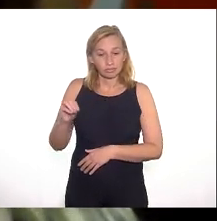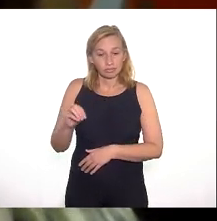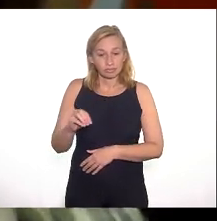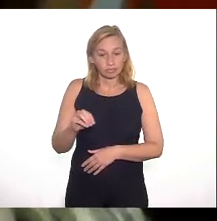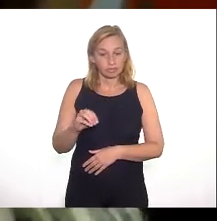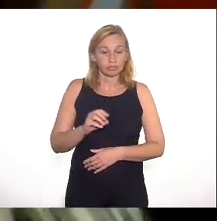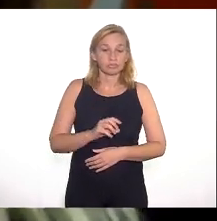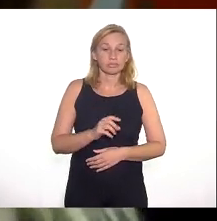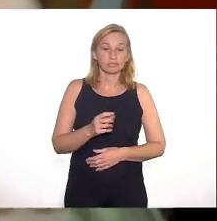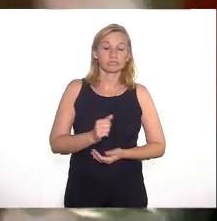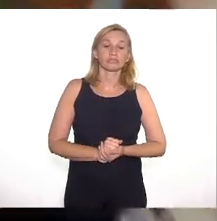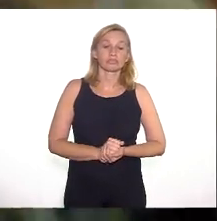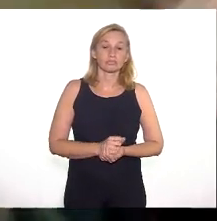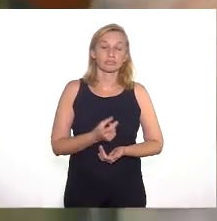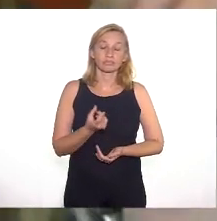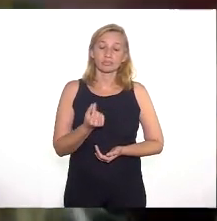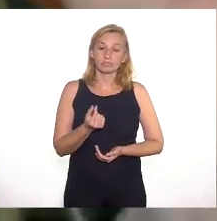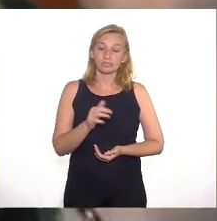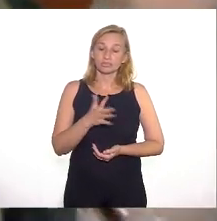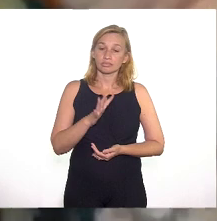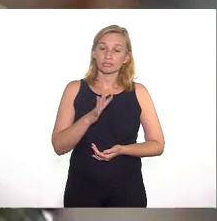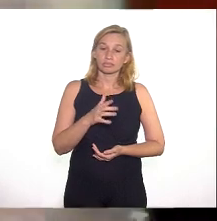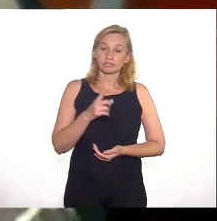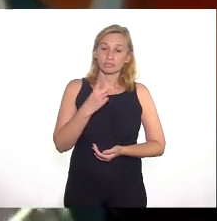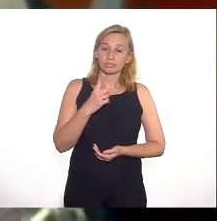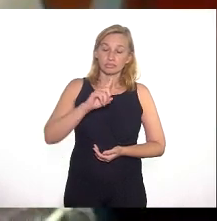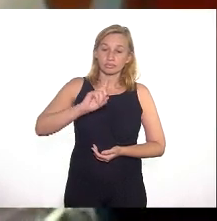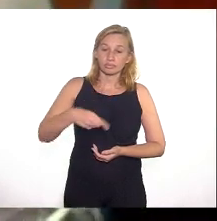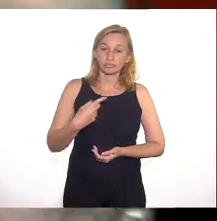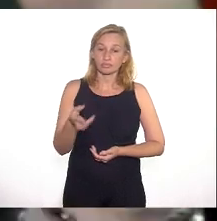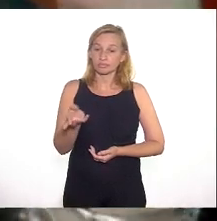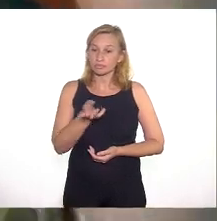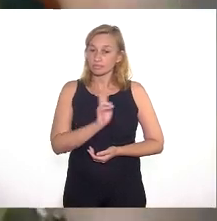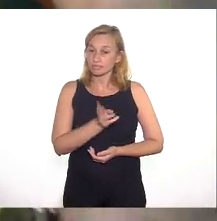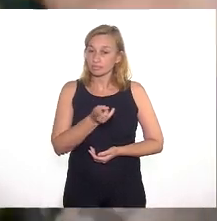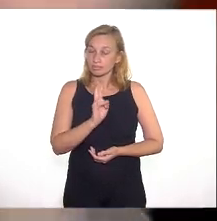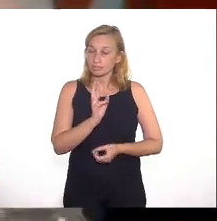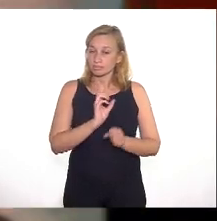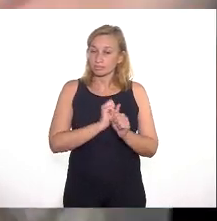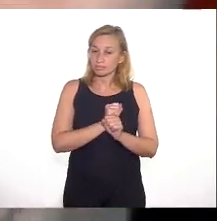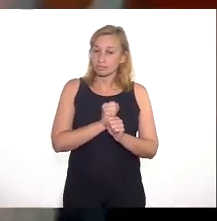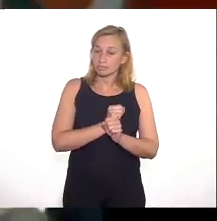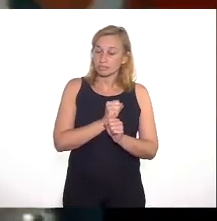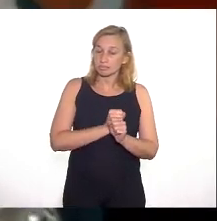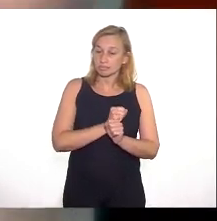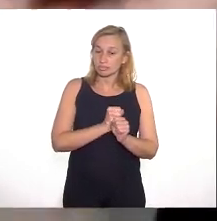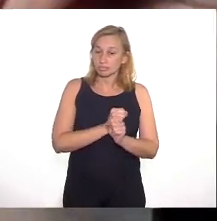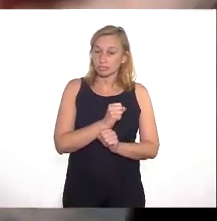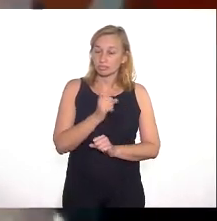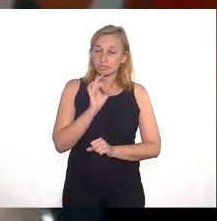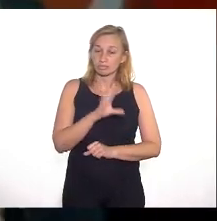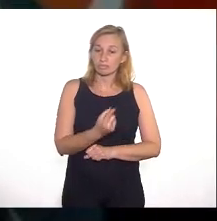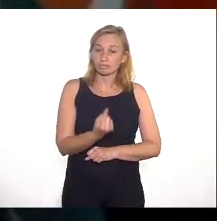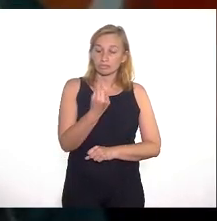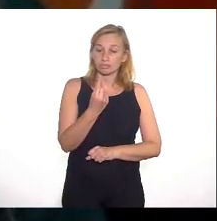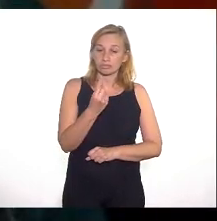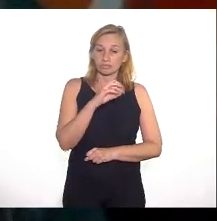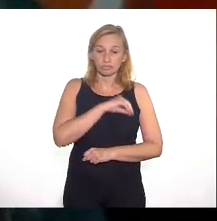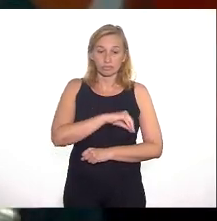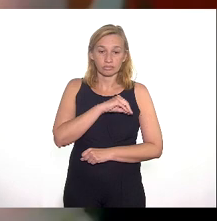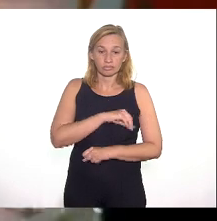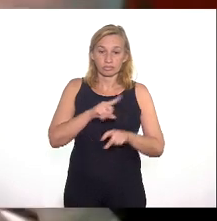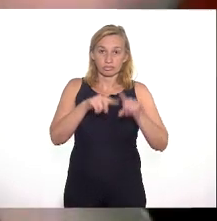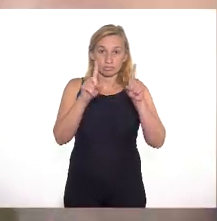ao contribuinte cerca de R$1 milhão por ano apenas com salários de